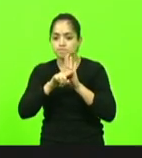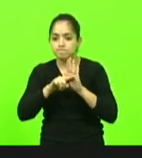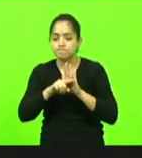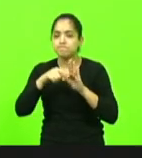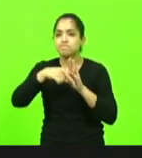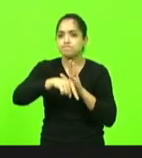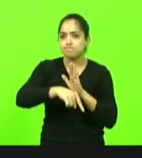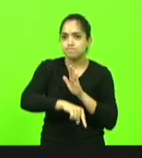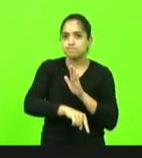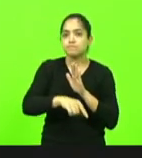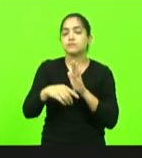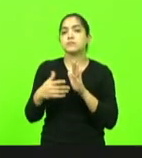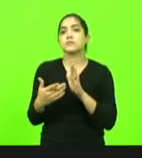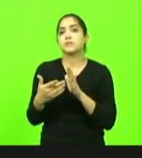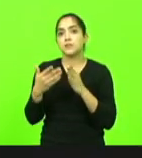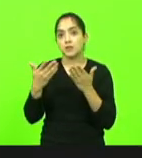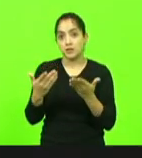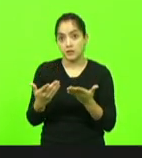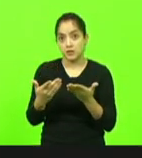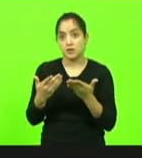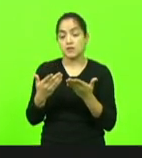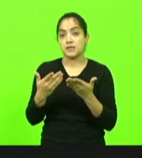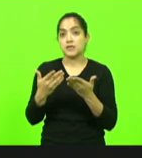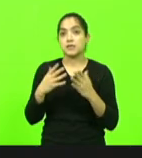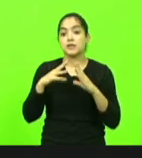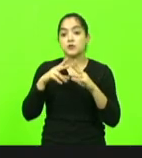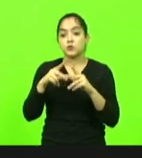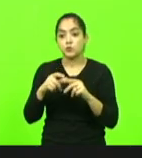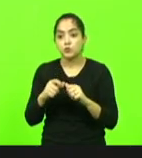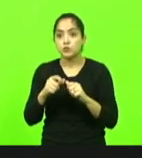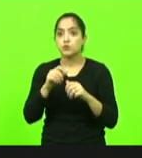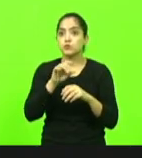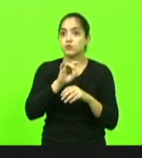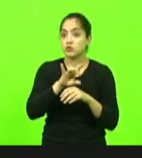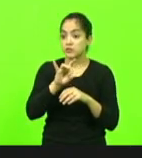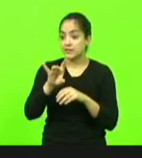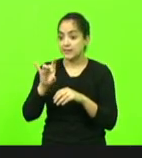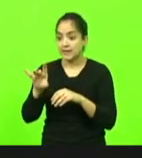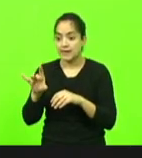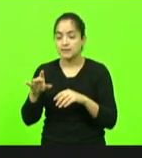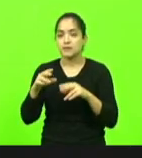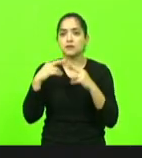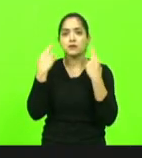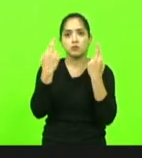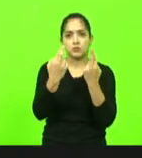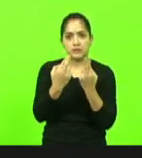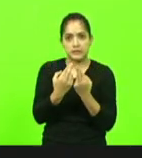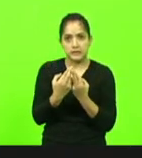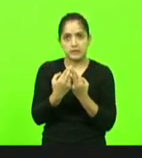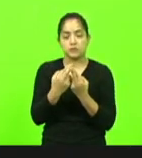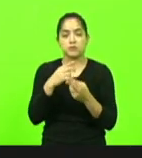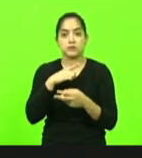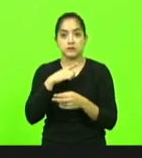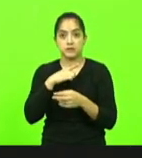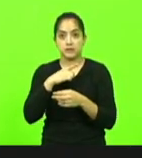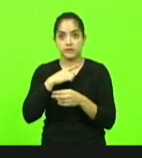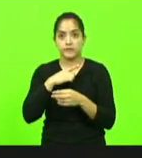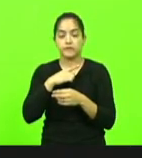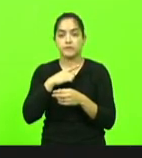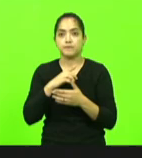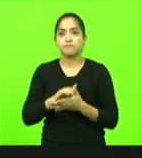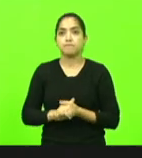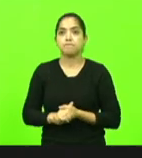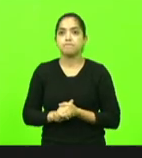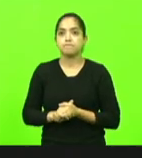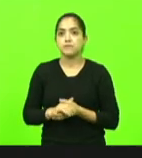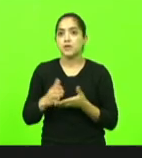aprofundado, resgatando as contribuições de cada reunião, né, por nós realizada. E